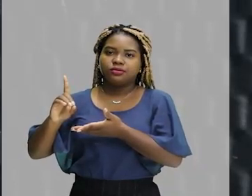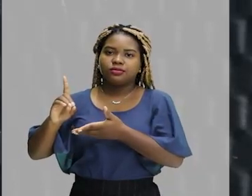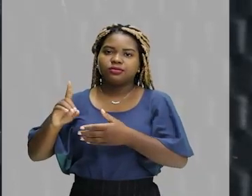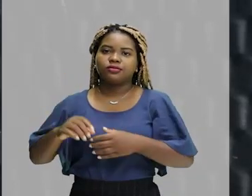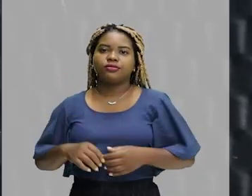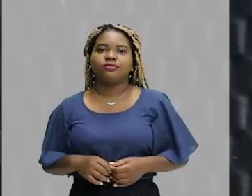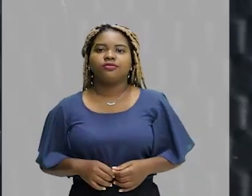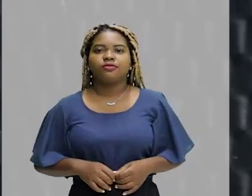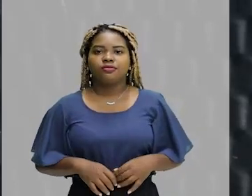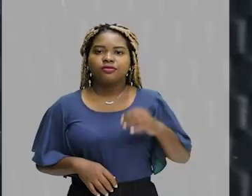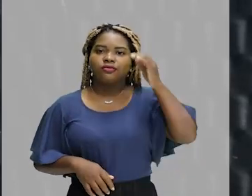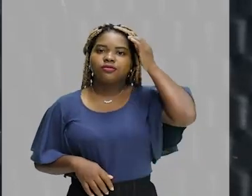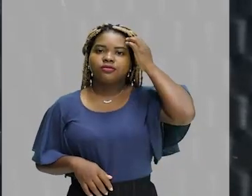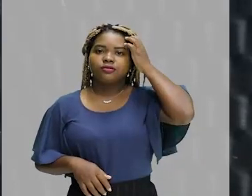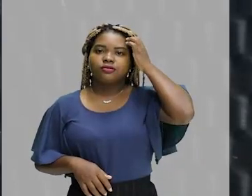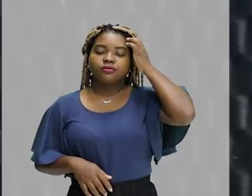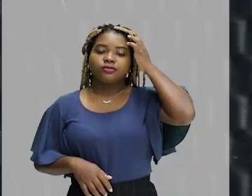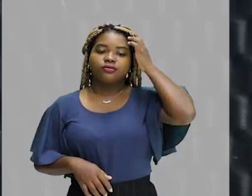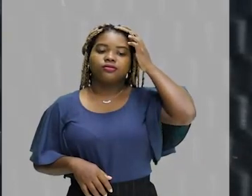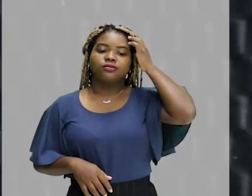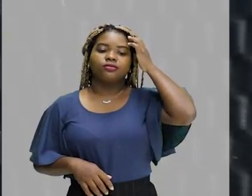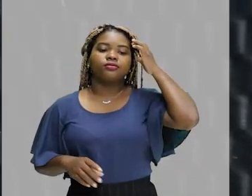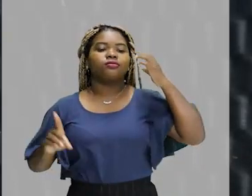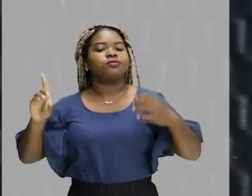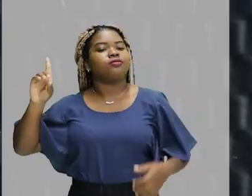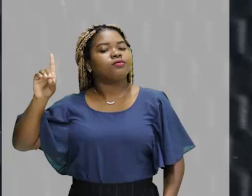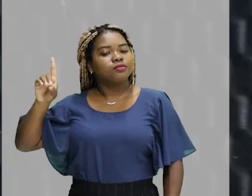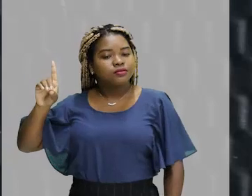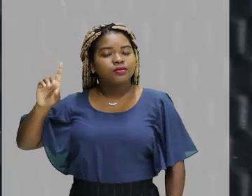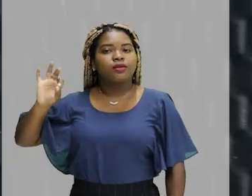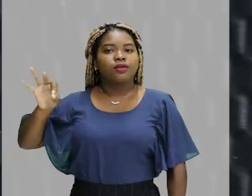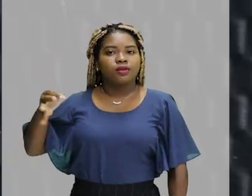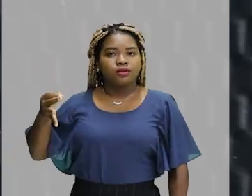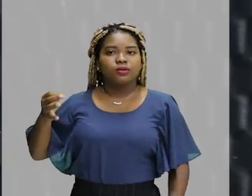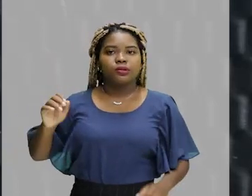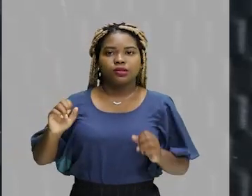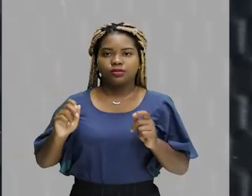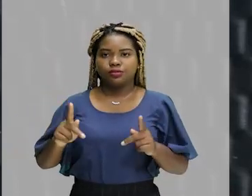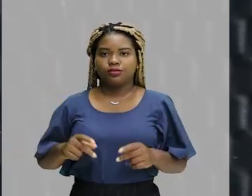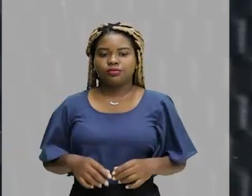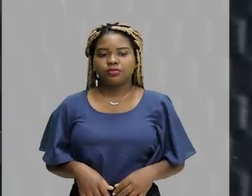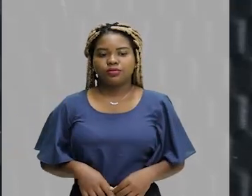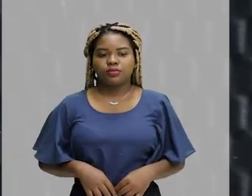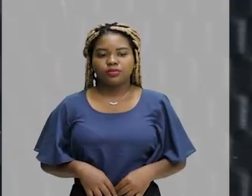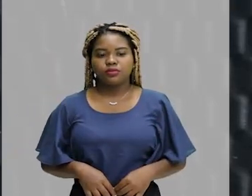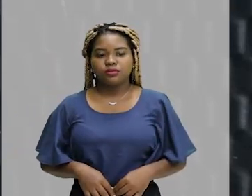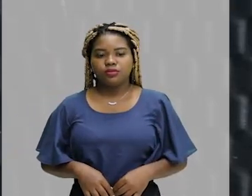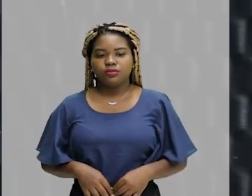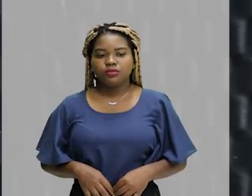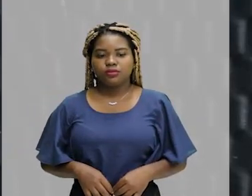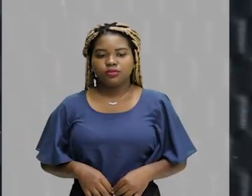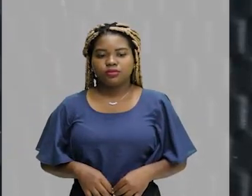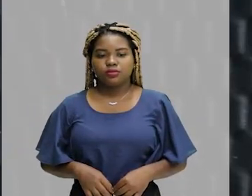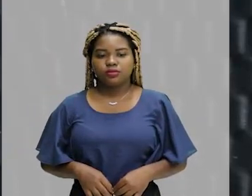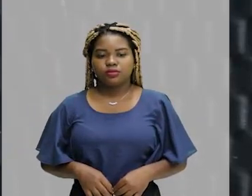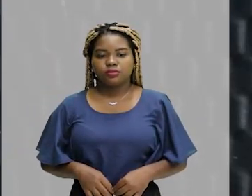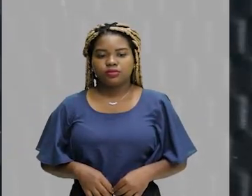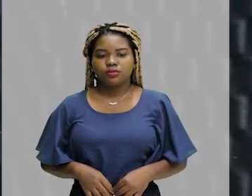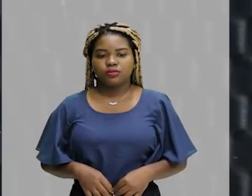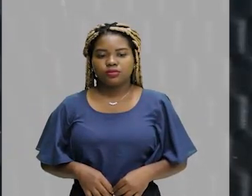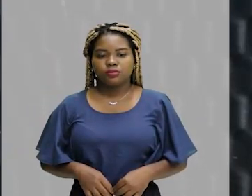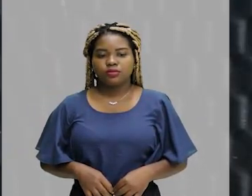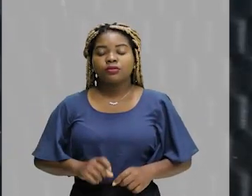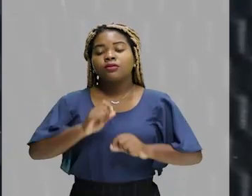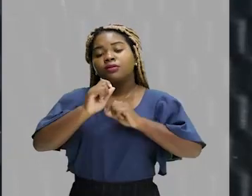muita maestria e com muita qualidade. Marque letra D de dado. Obviamente que